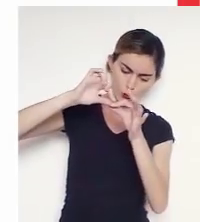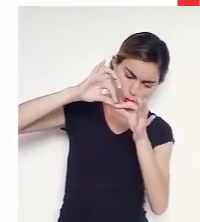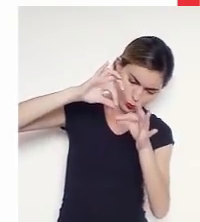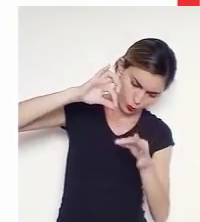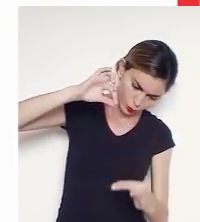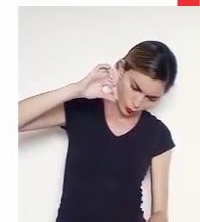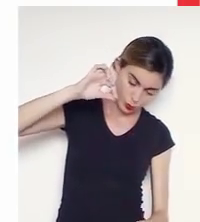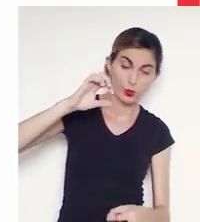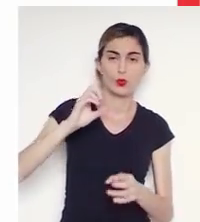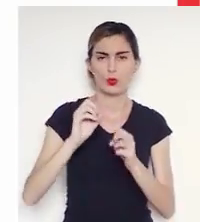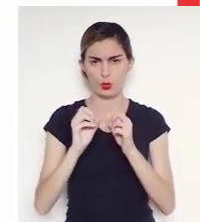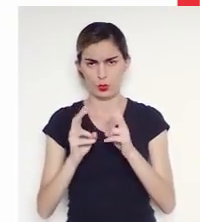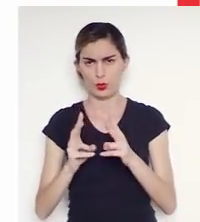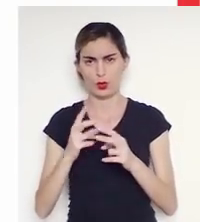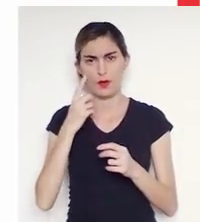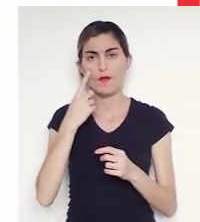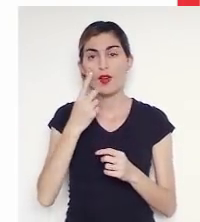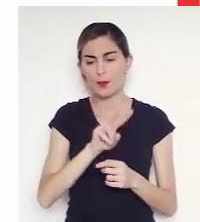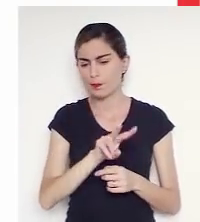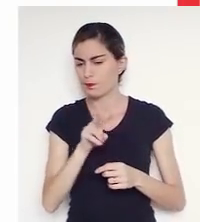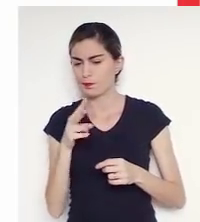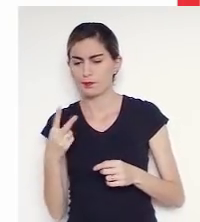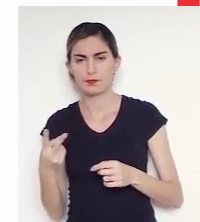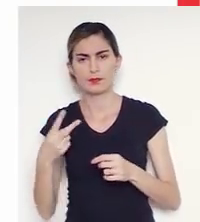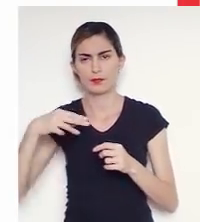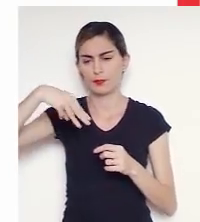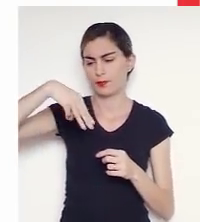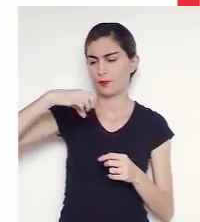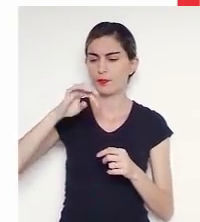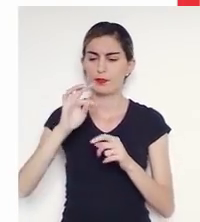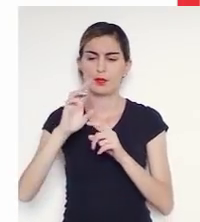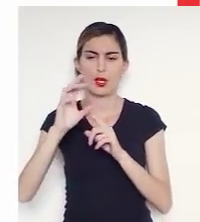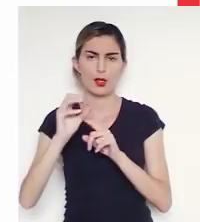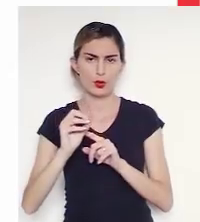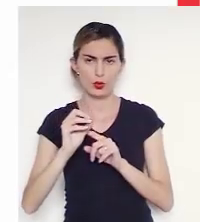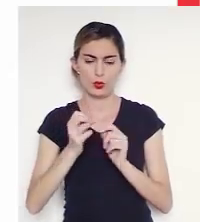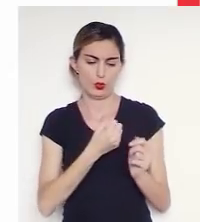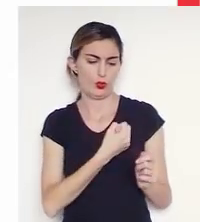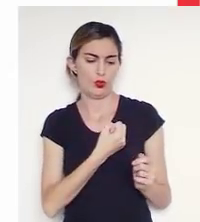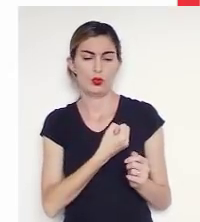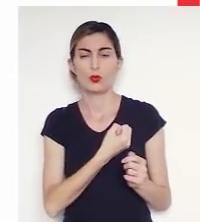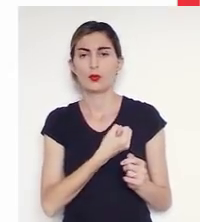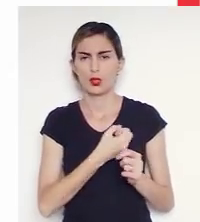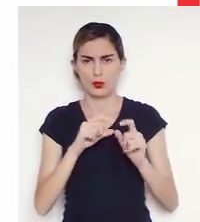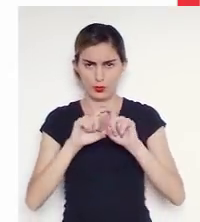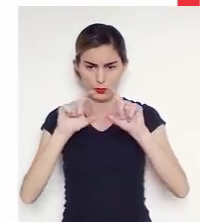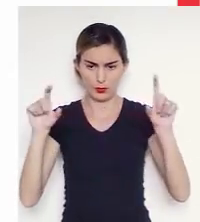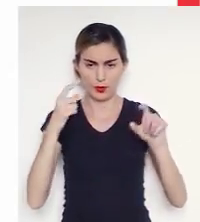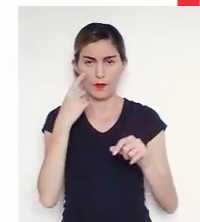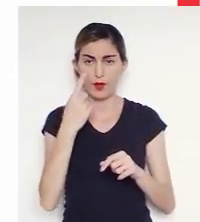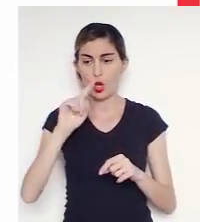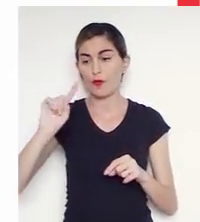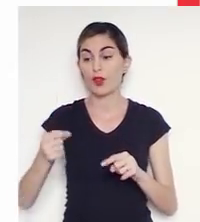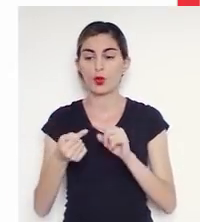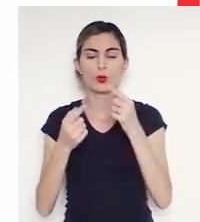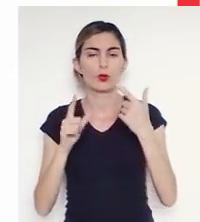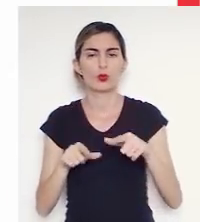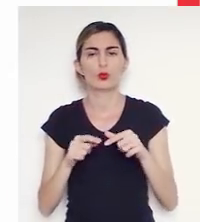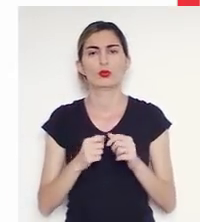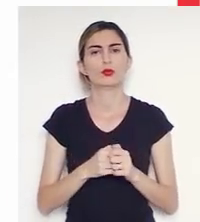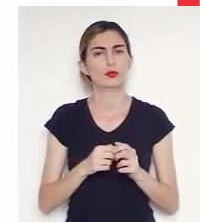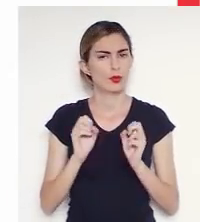mili. Ok? Então vamos lá. Converta para metro. Nós temos aquele número ali. Veja onde está a